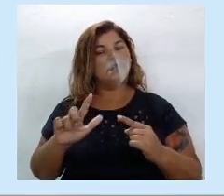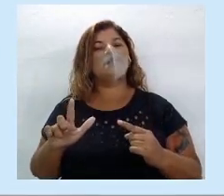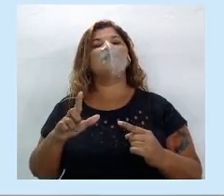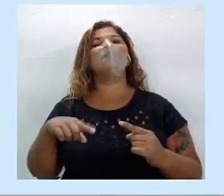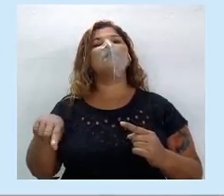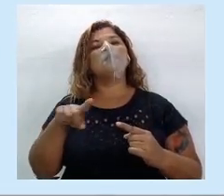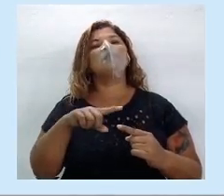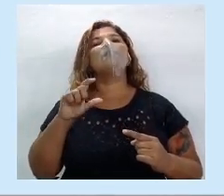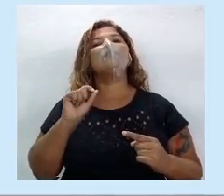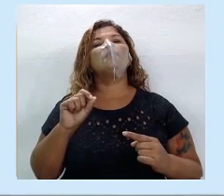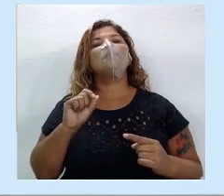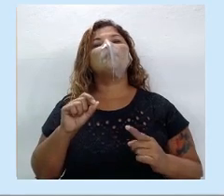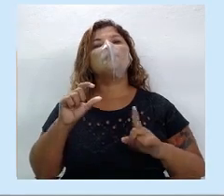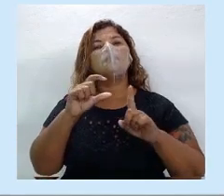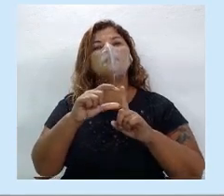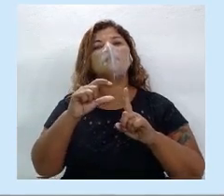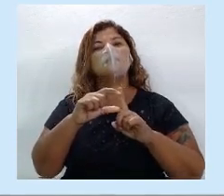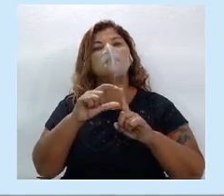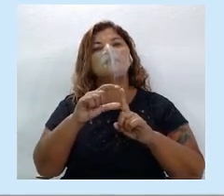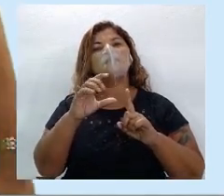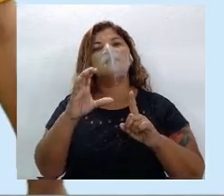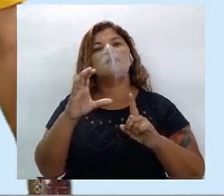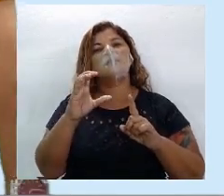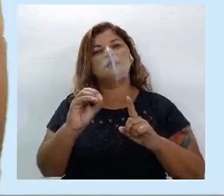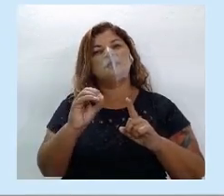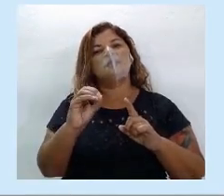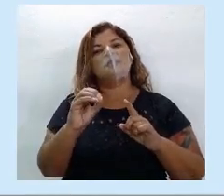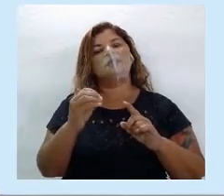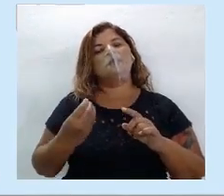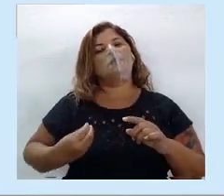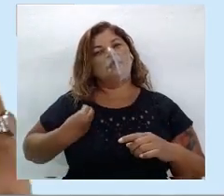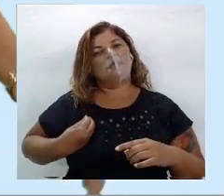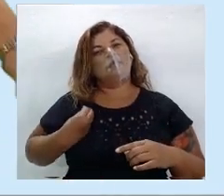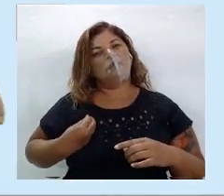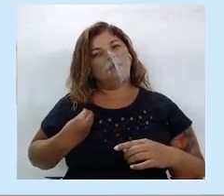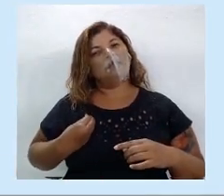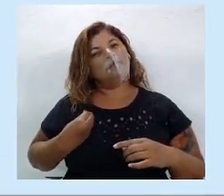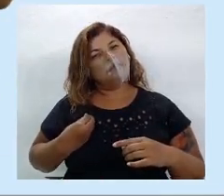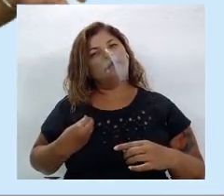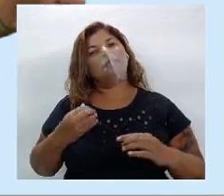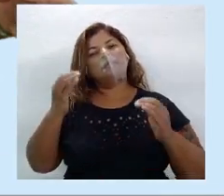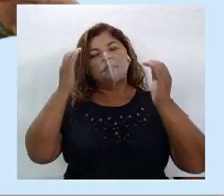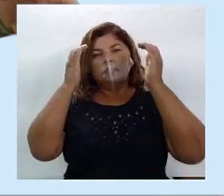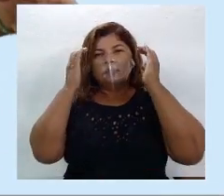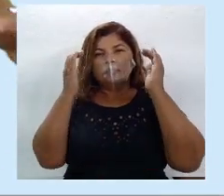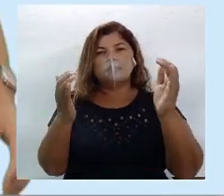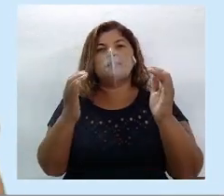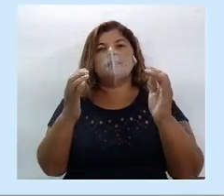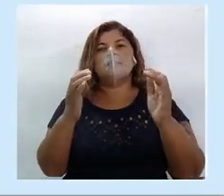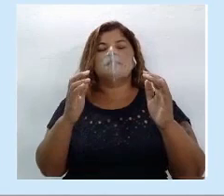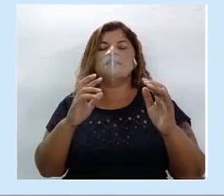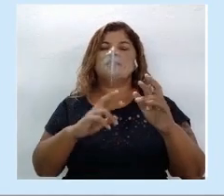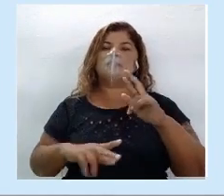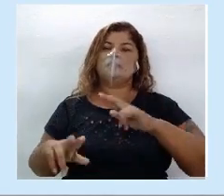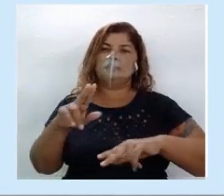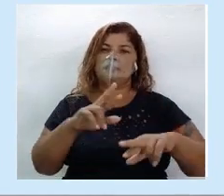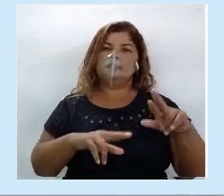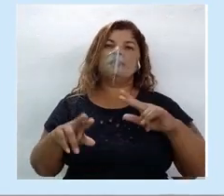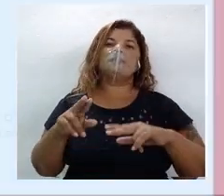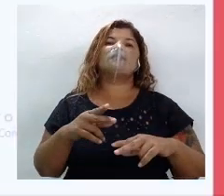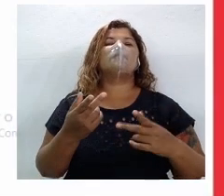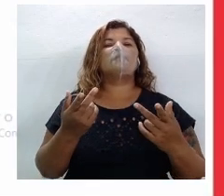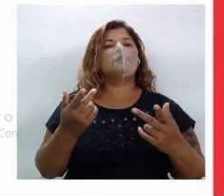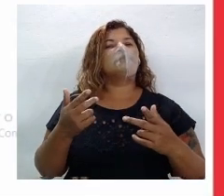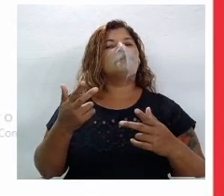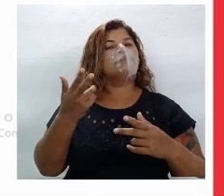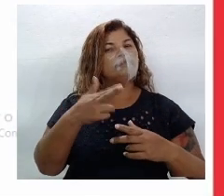eu sustento para vocês a palavra coexistência, o respeito às diversas